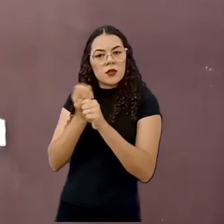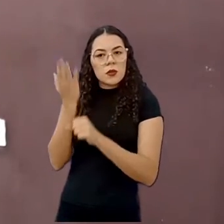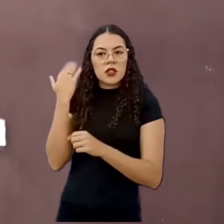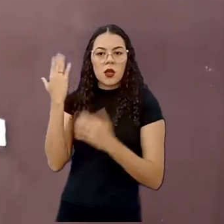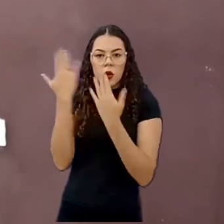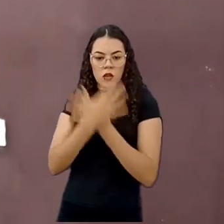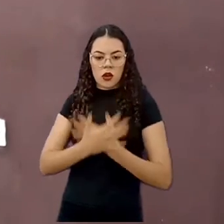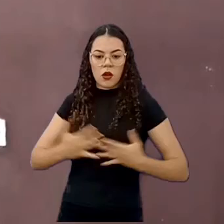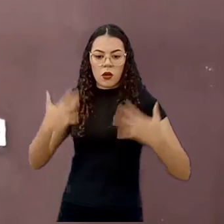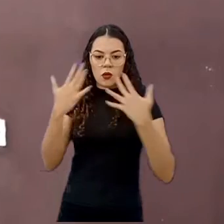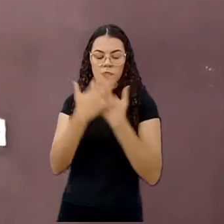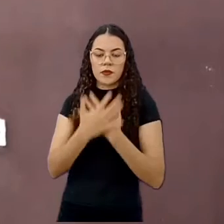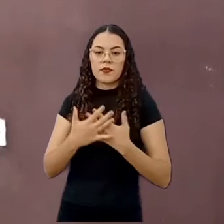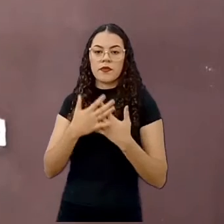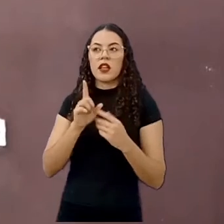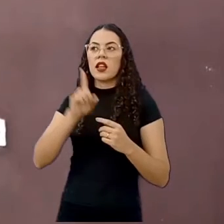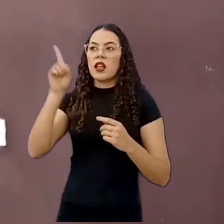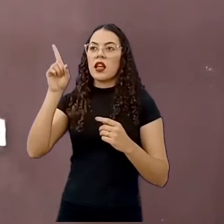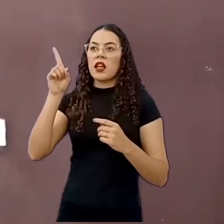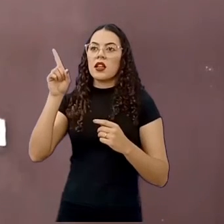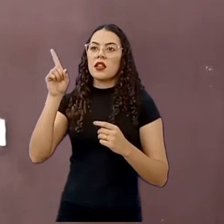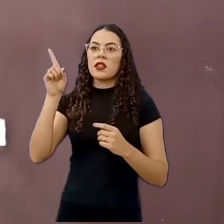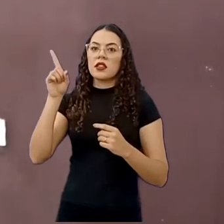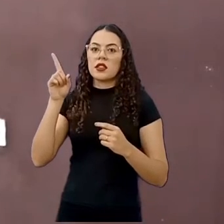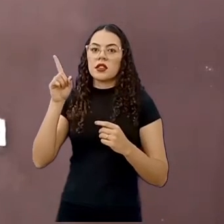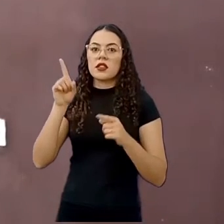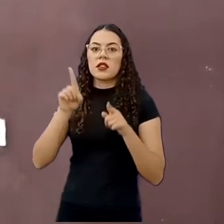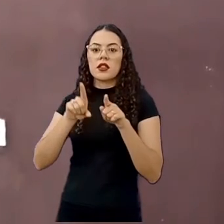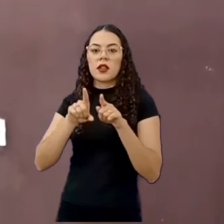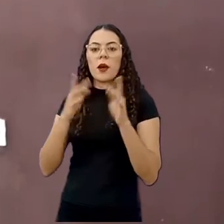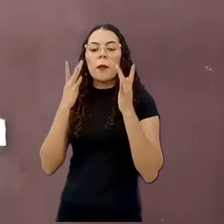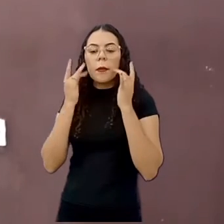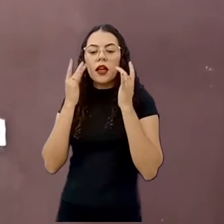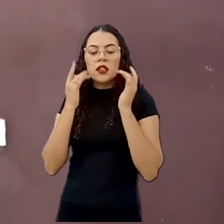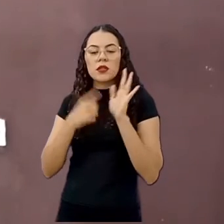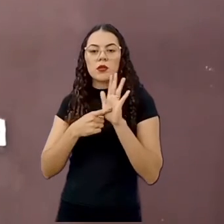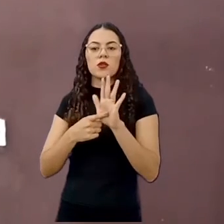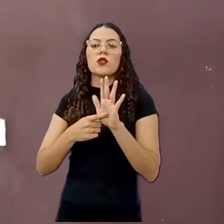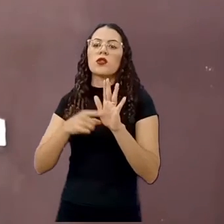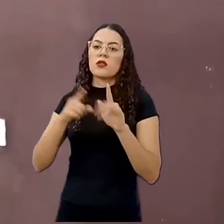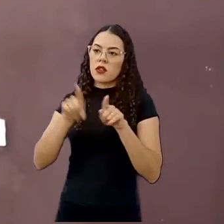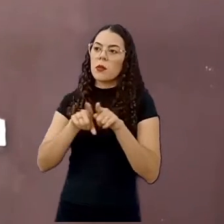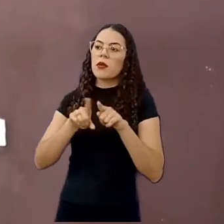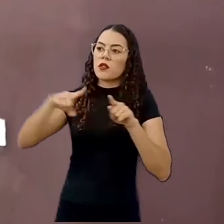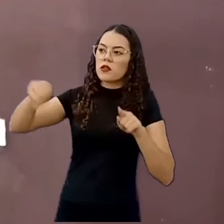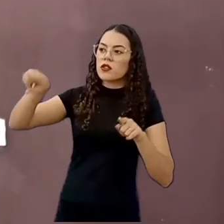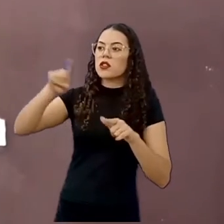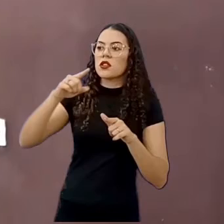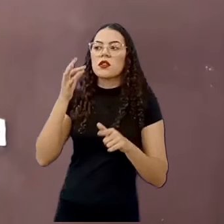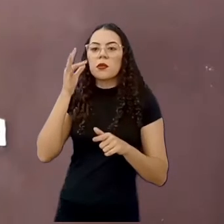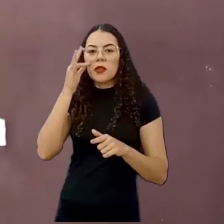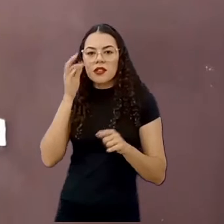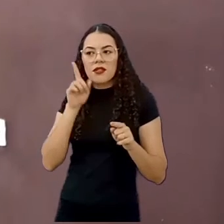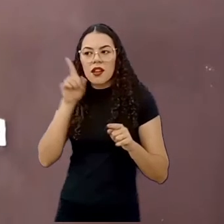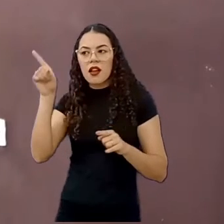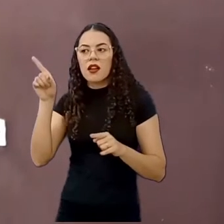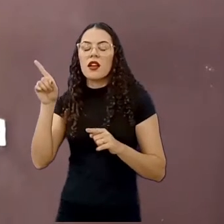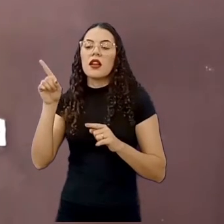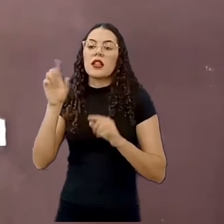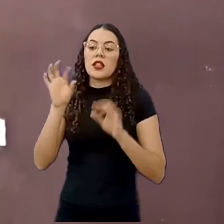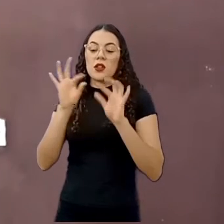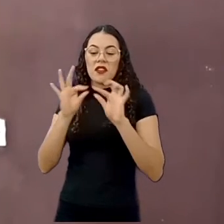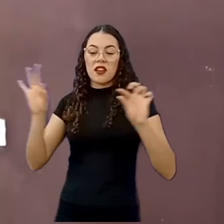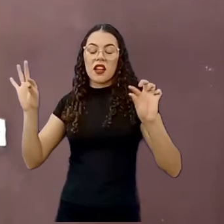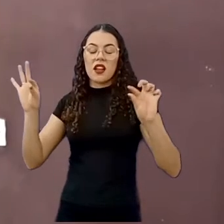Asas, ainda lá na quadra, apresentou uma peça. Também eu sei que muitos de vocês estavam presentes. E uma